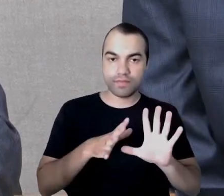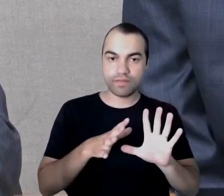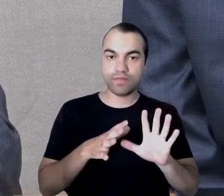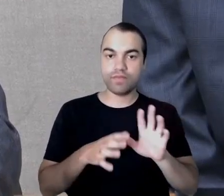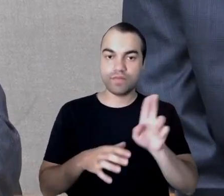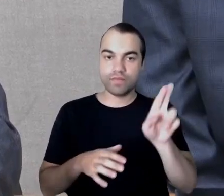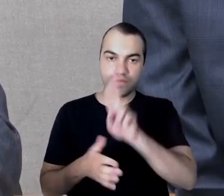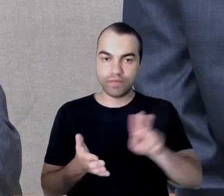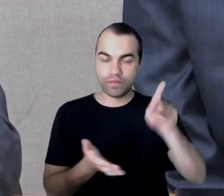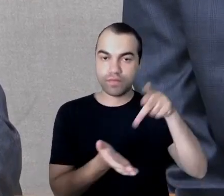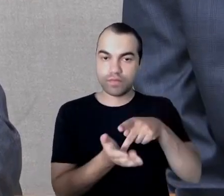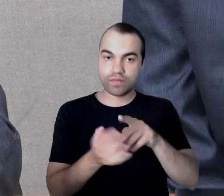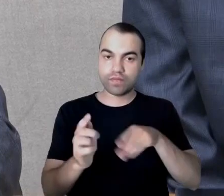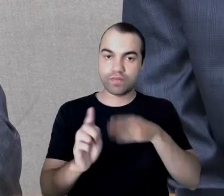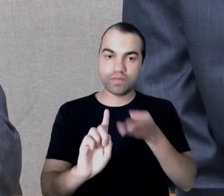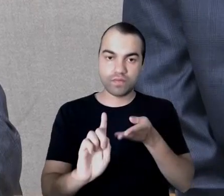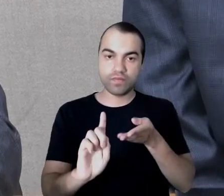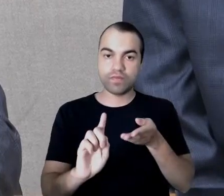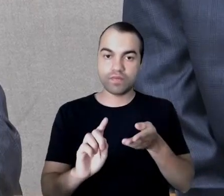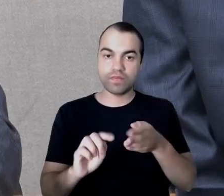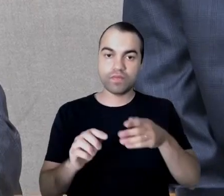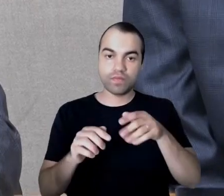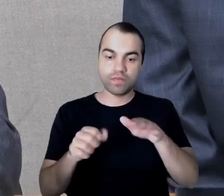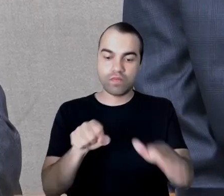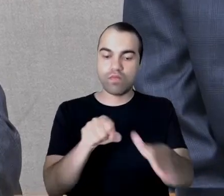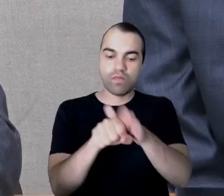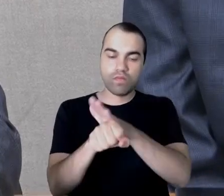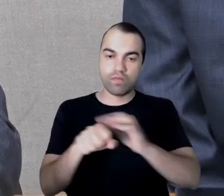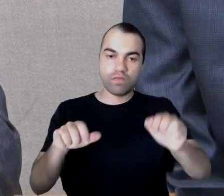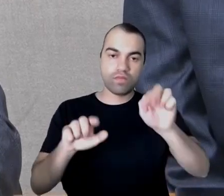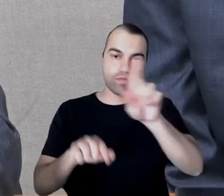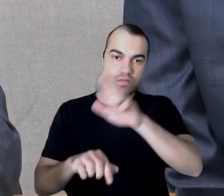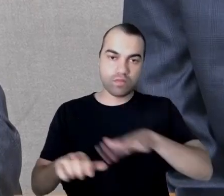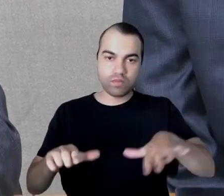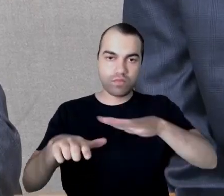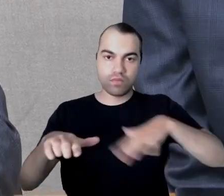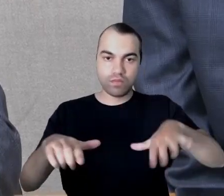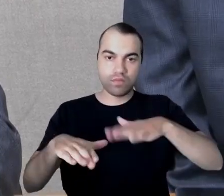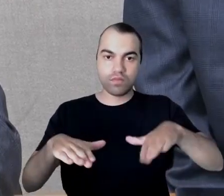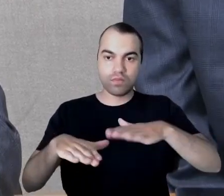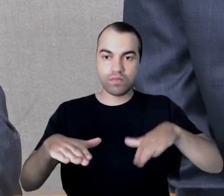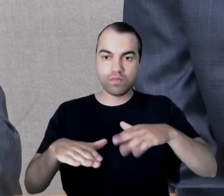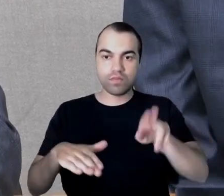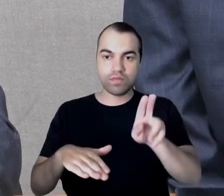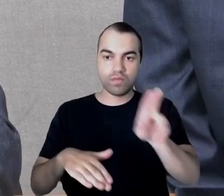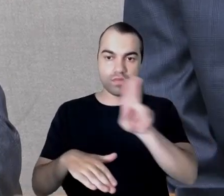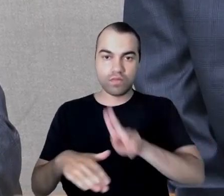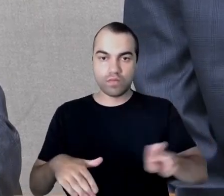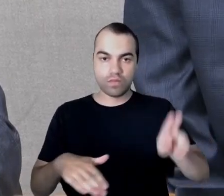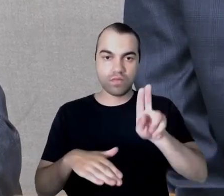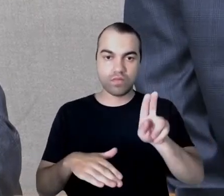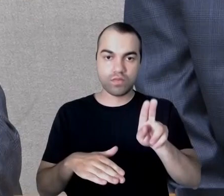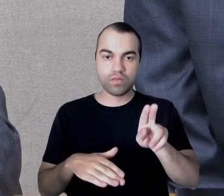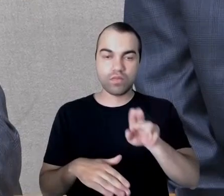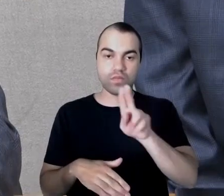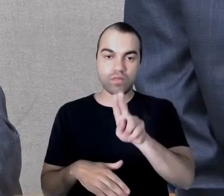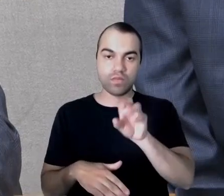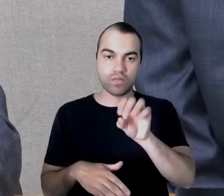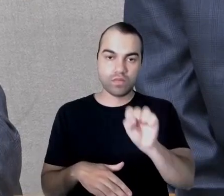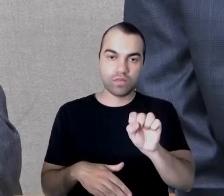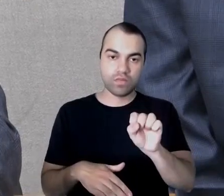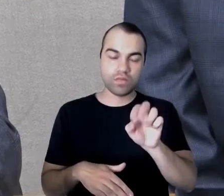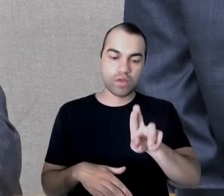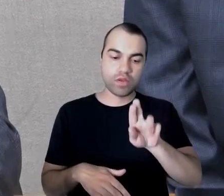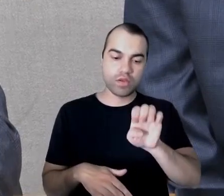onerosa para a ocupação de áreas públicas contigo as lotes destinados aos Residencial classificadas como o oes re1